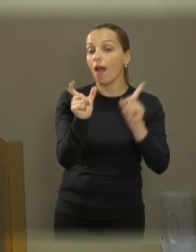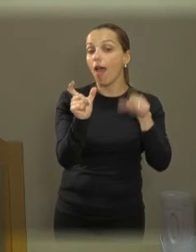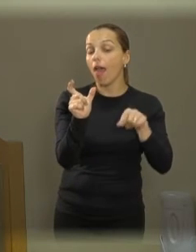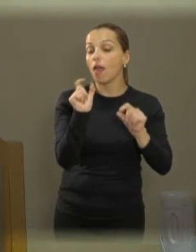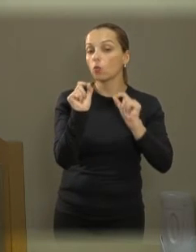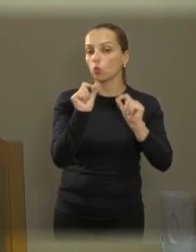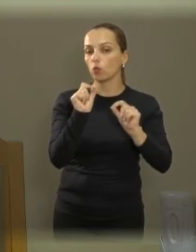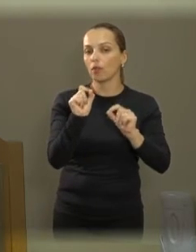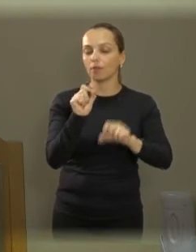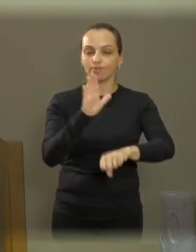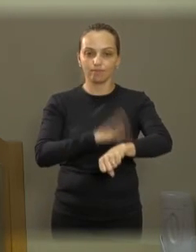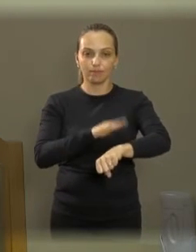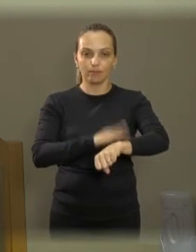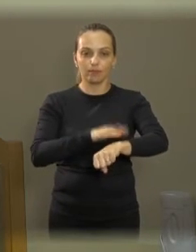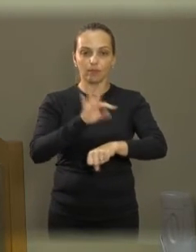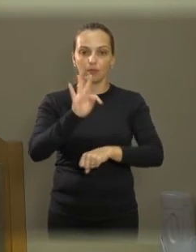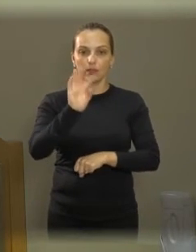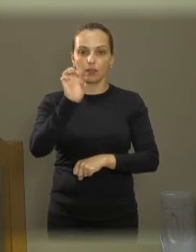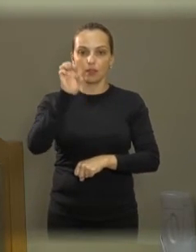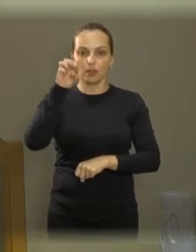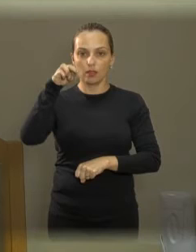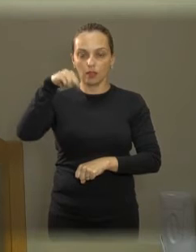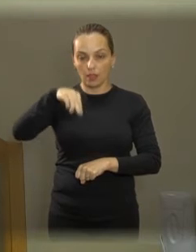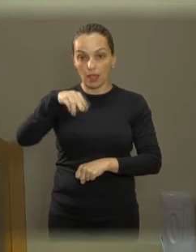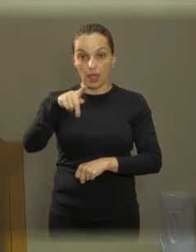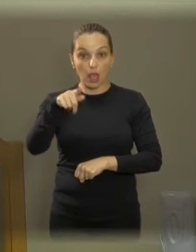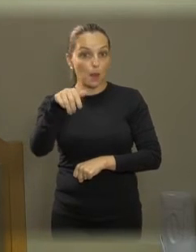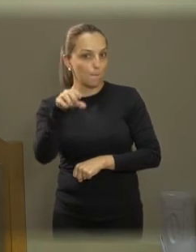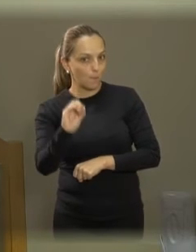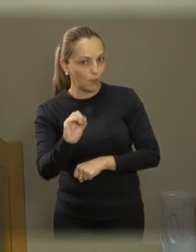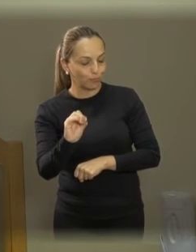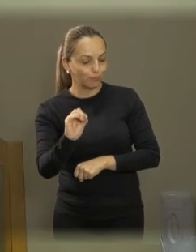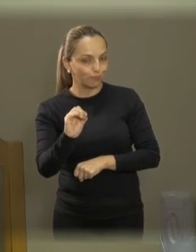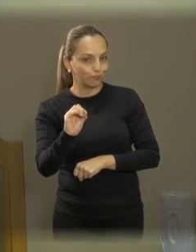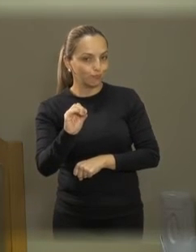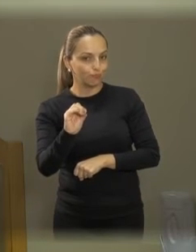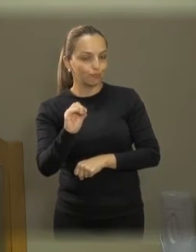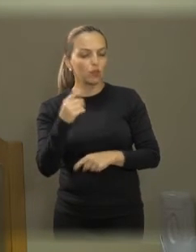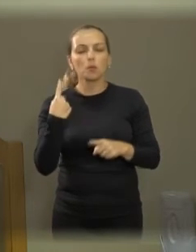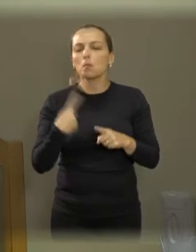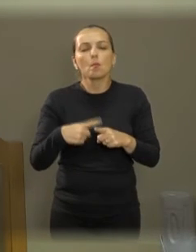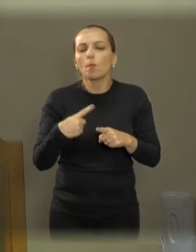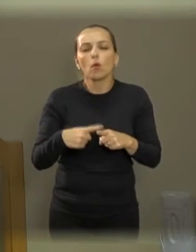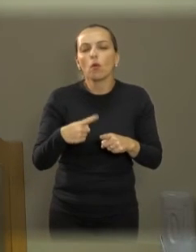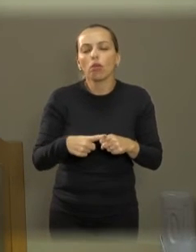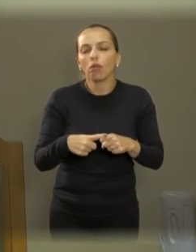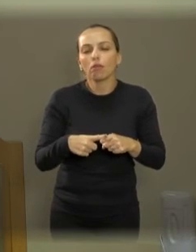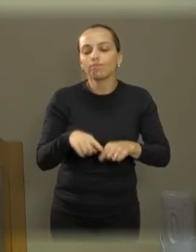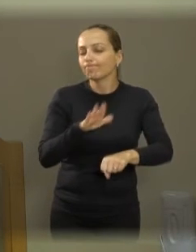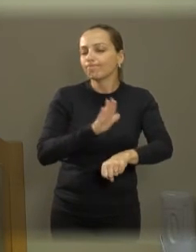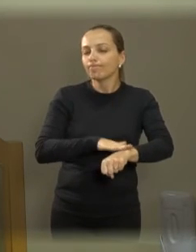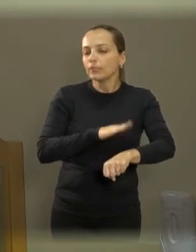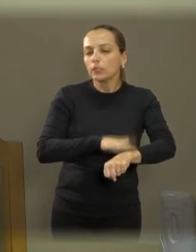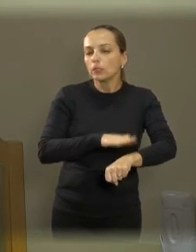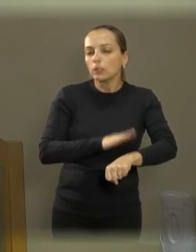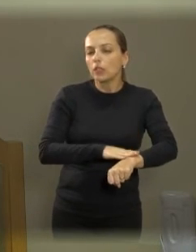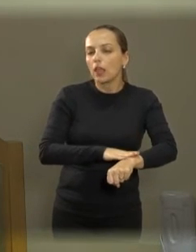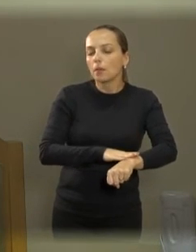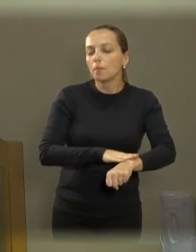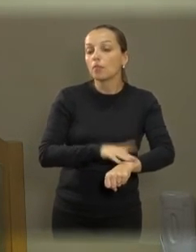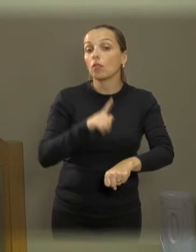chama-se tempo. Tempo. Porque o tempo, nós tratamos dele no